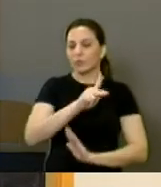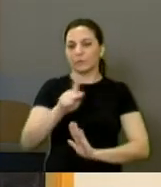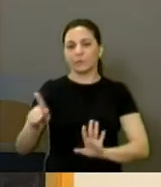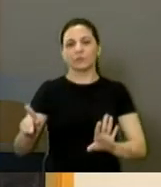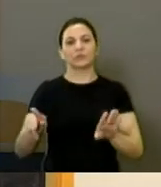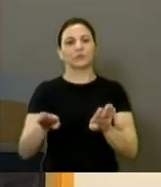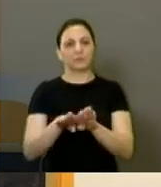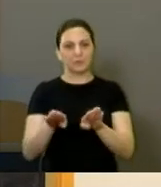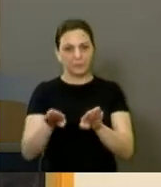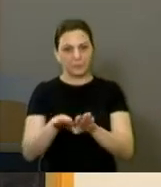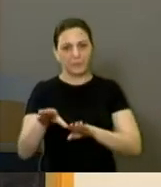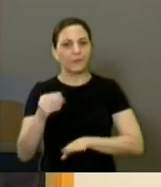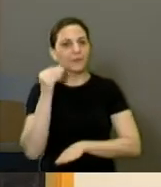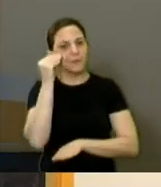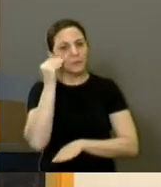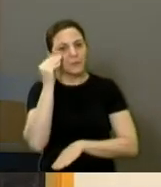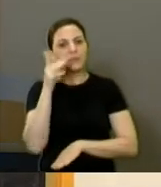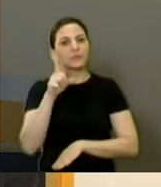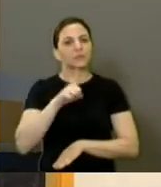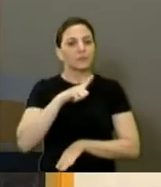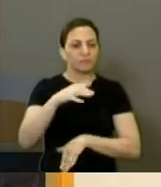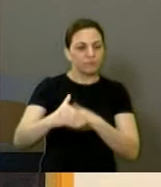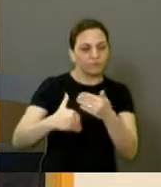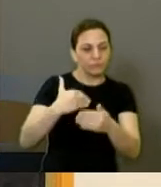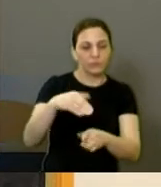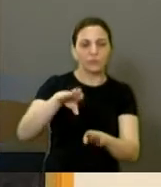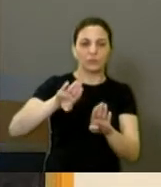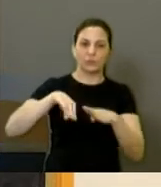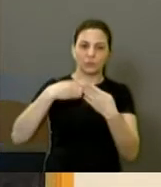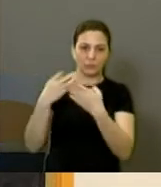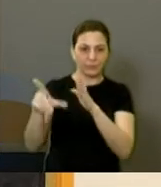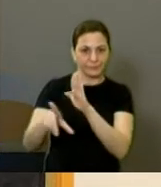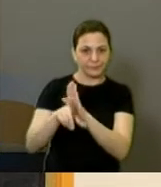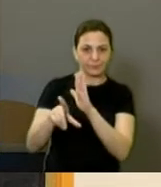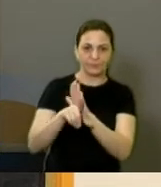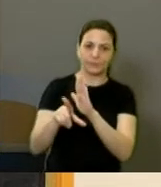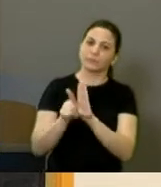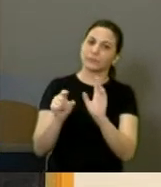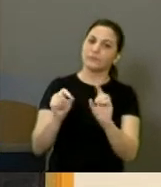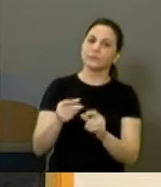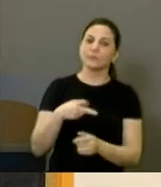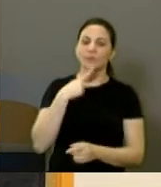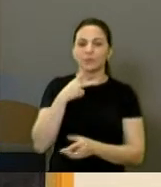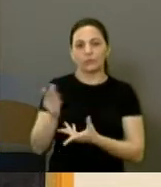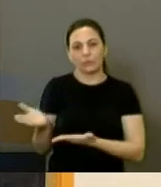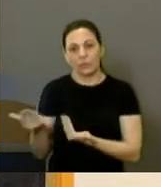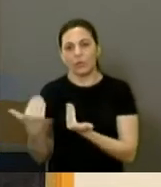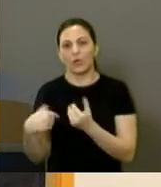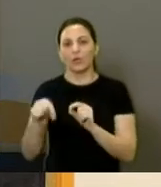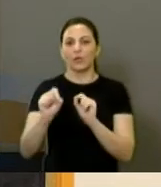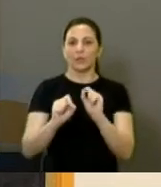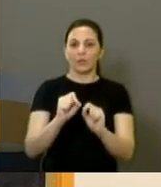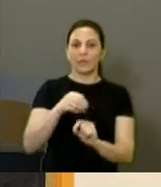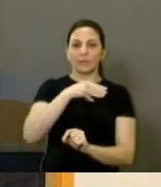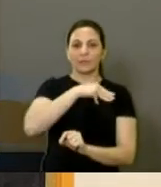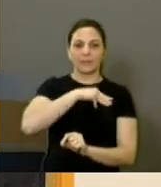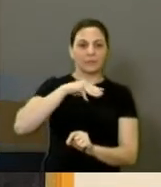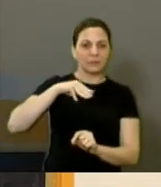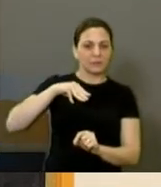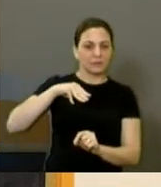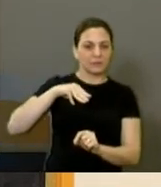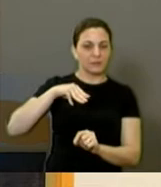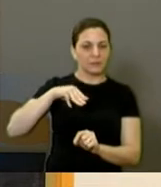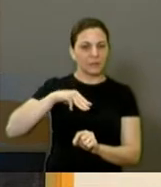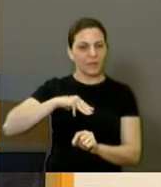Mas, certamente, a experiência que nós estamos desenvolvendo aqui é um dos itens que fez com que o Ministério da Educação o